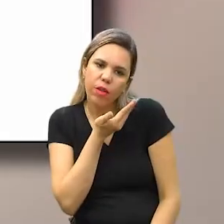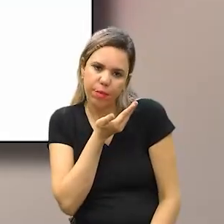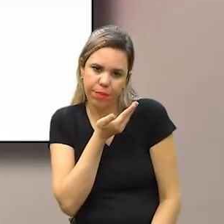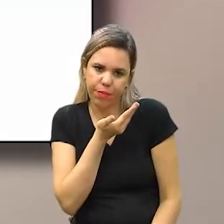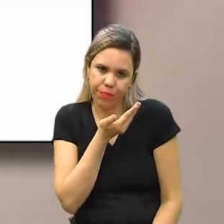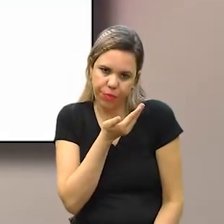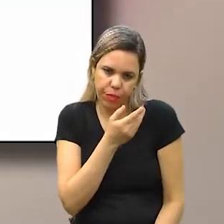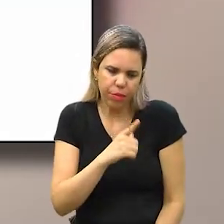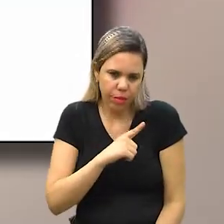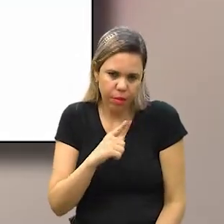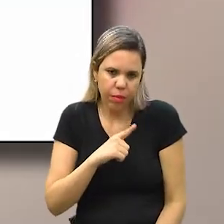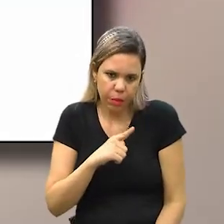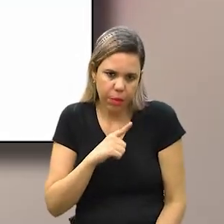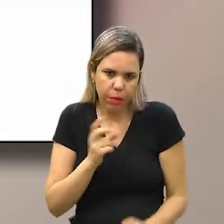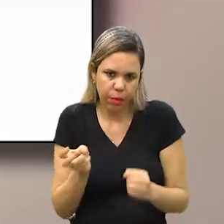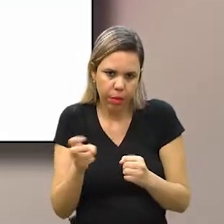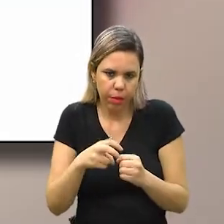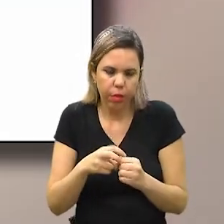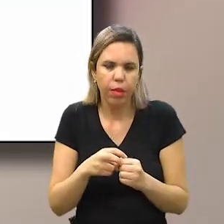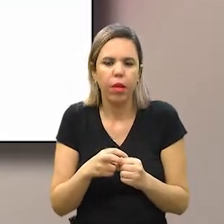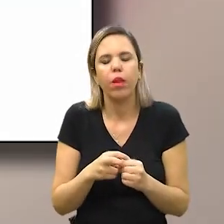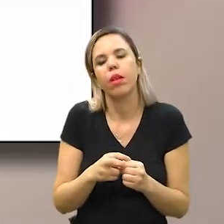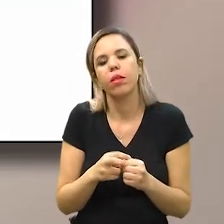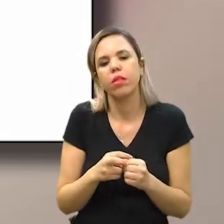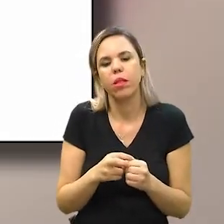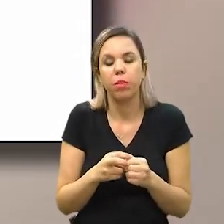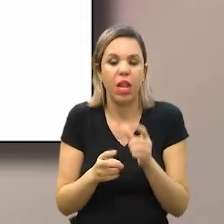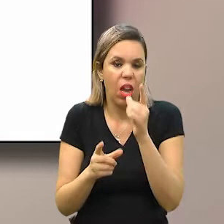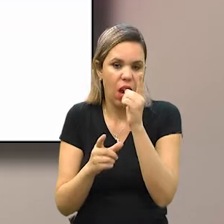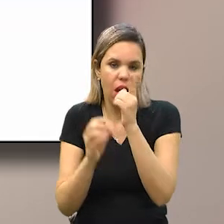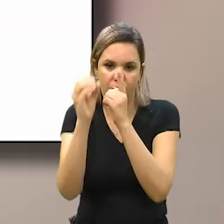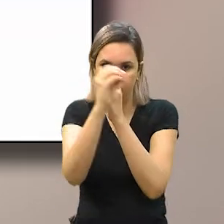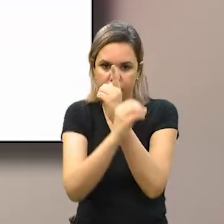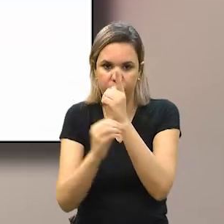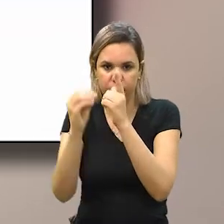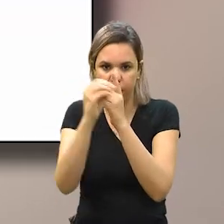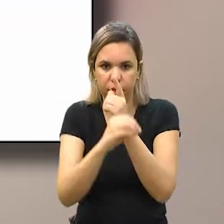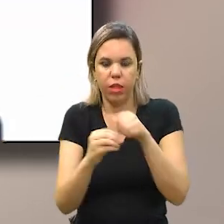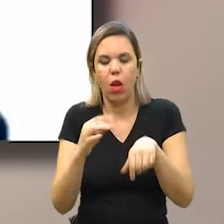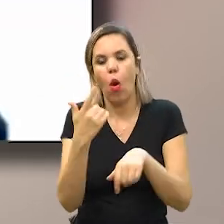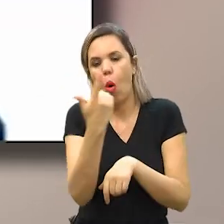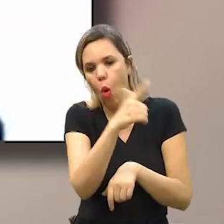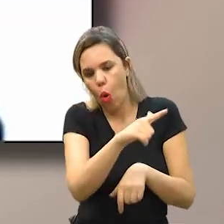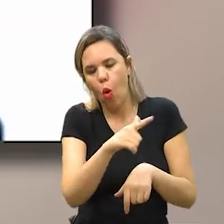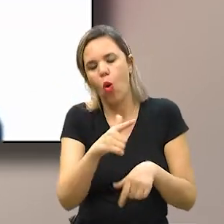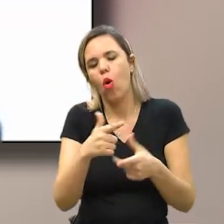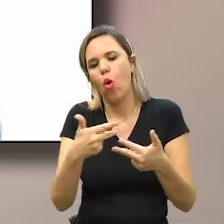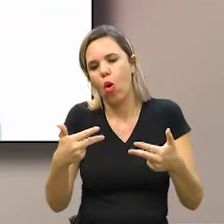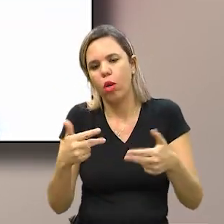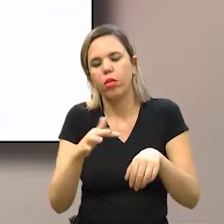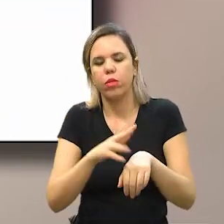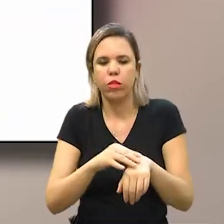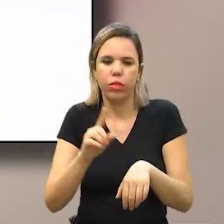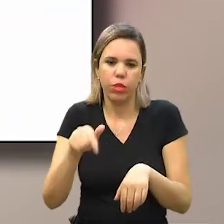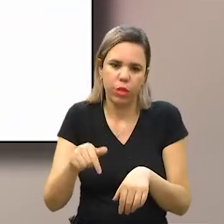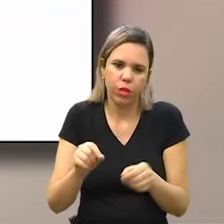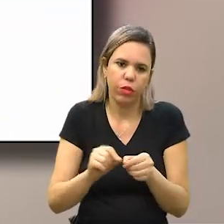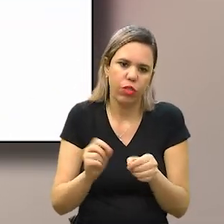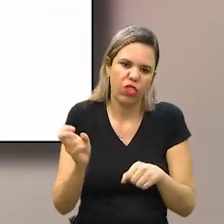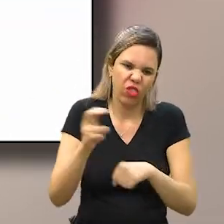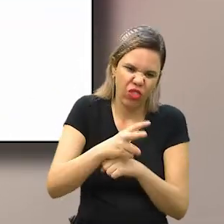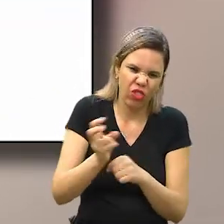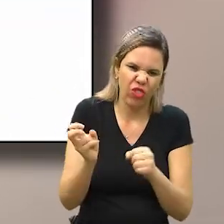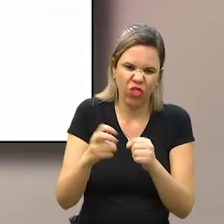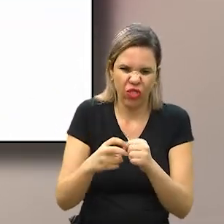no lábio, existe a variante dele que é o herpes genital, são provocados por outros tipos de herpes, que é o